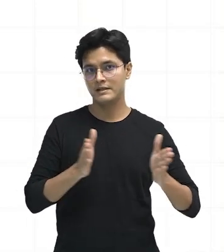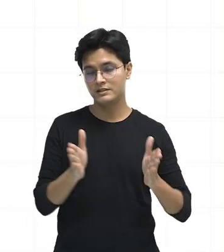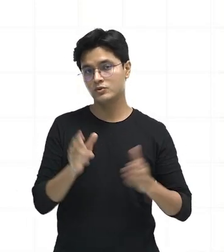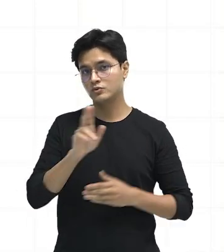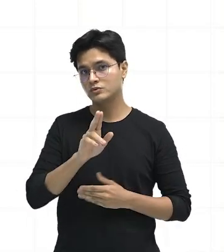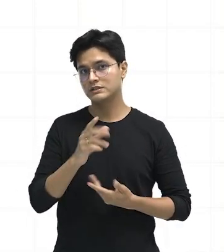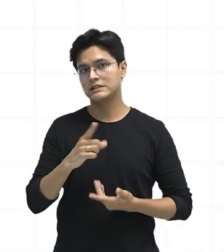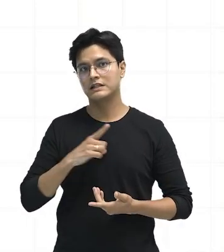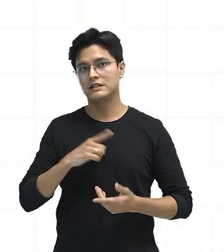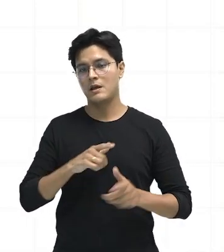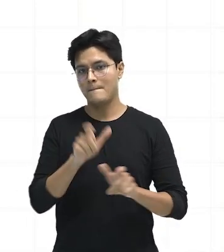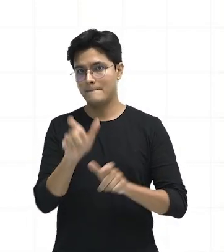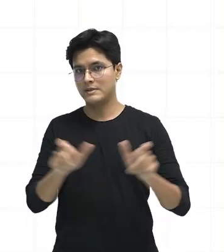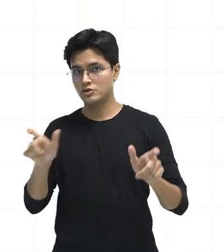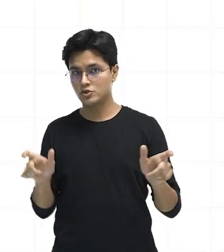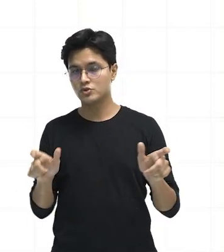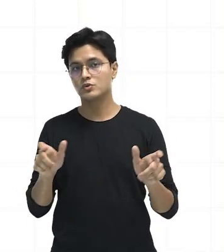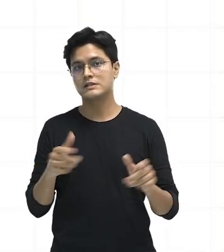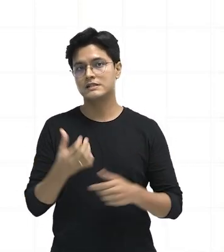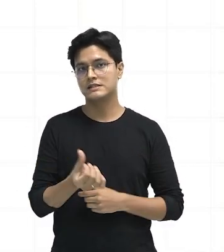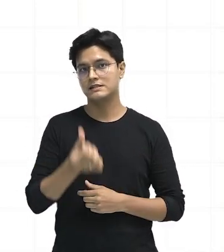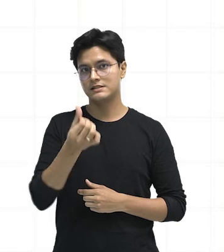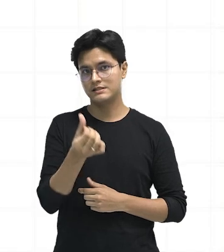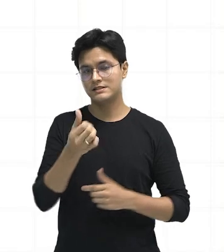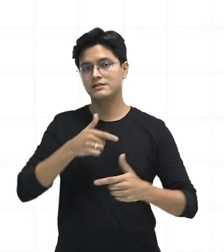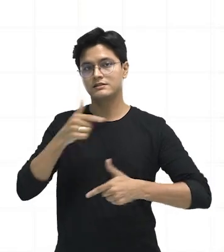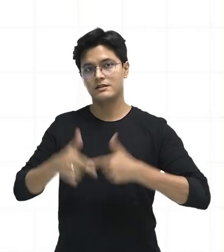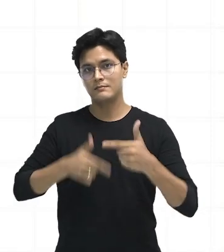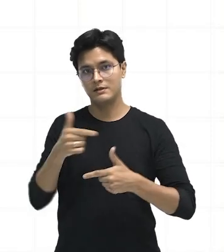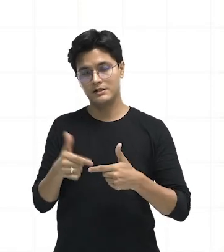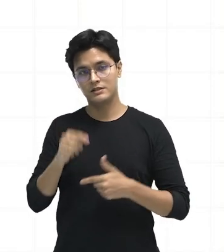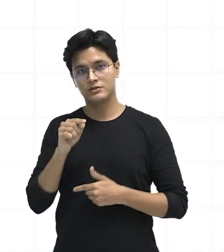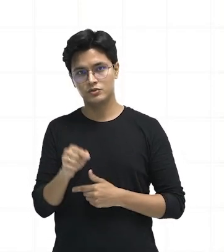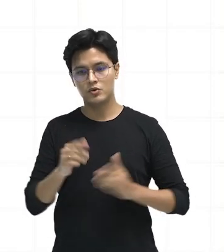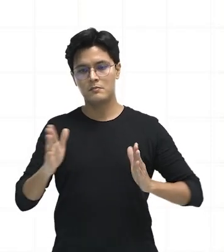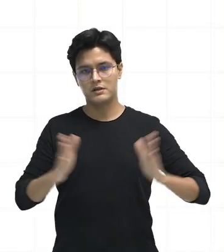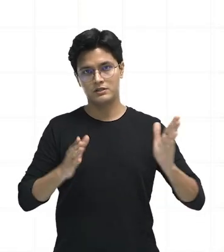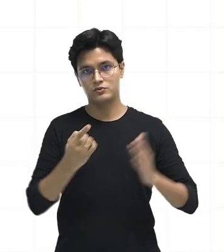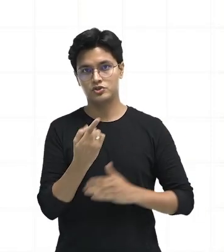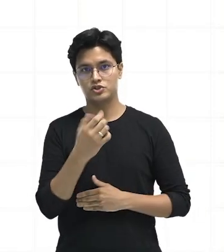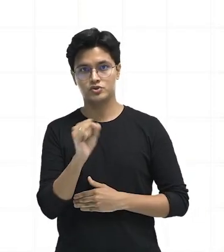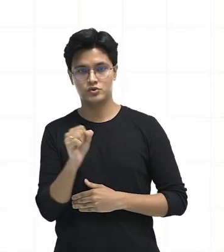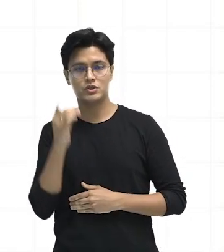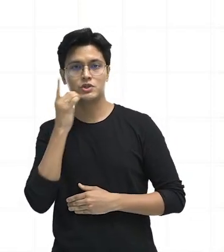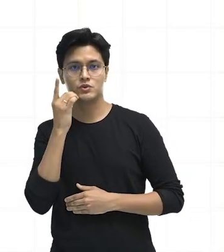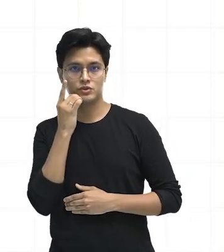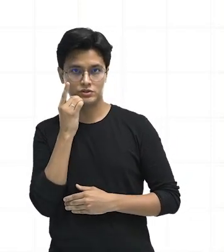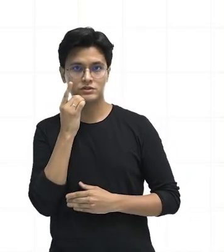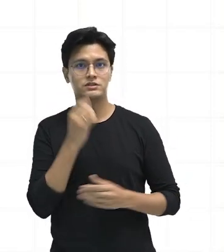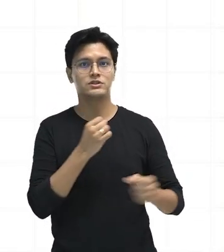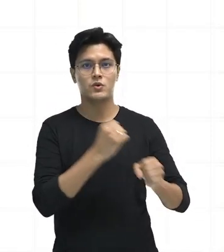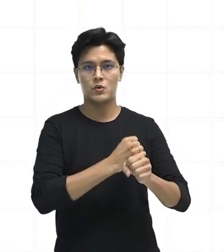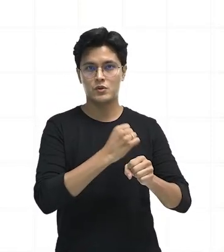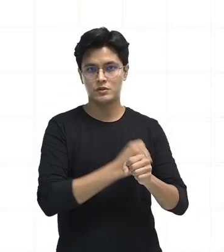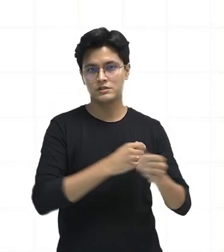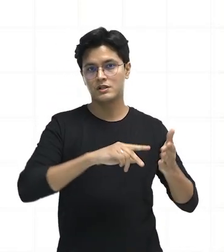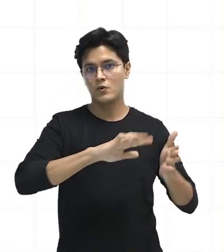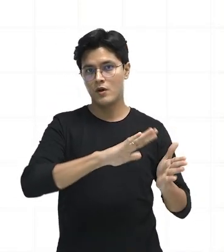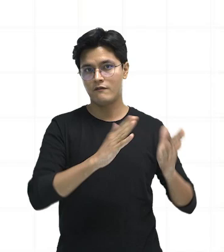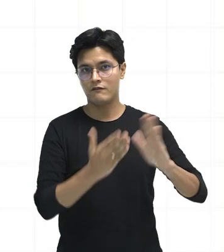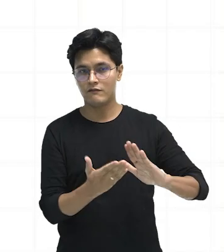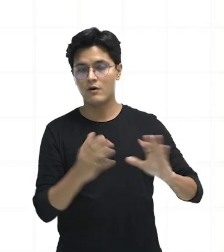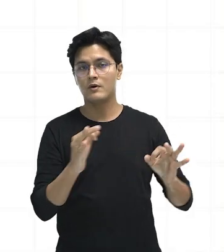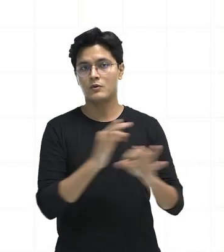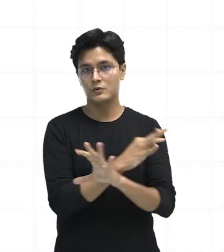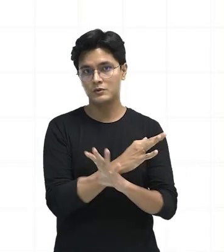funcionários, a reforma levaria 18 dias para ser feita, caso fossem contratados 3 funcionários a